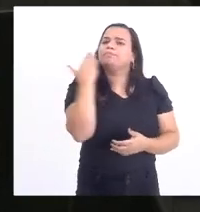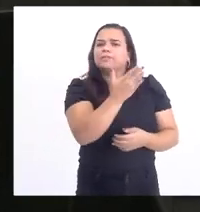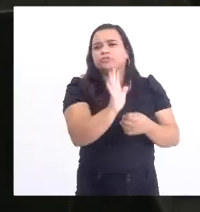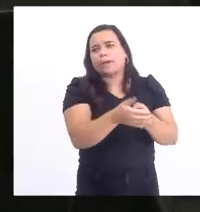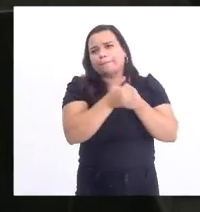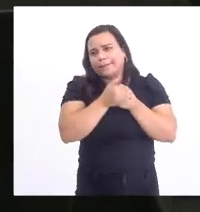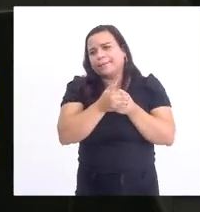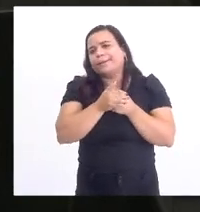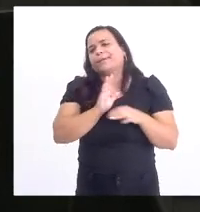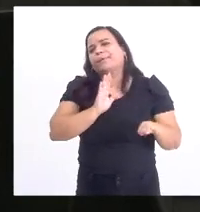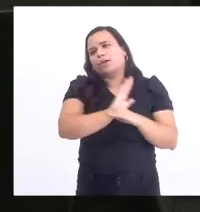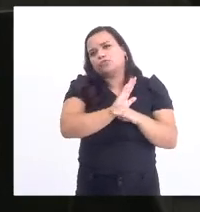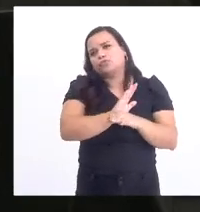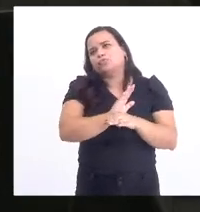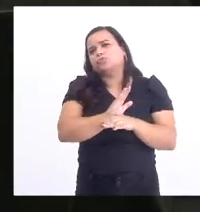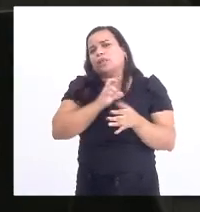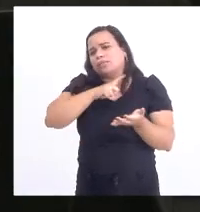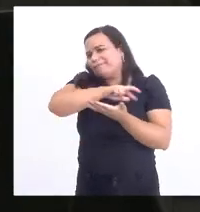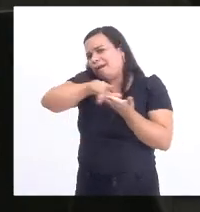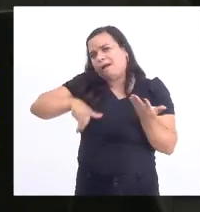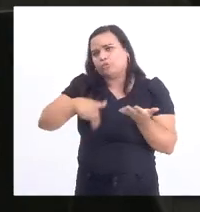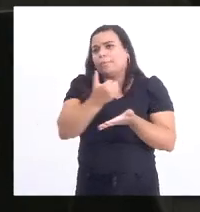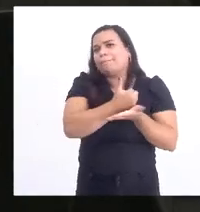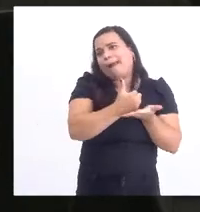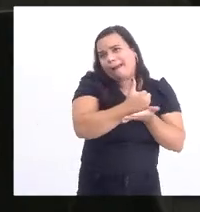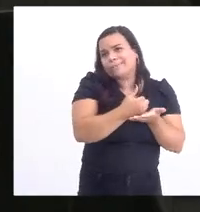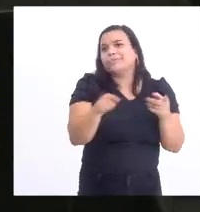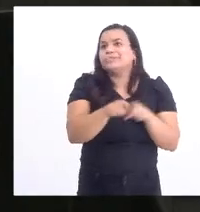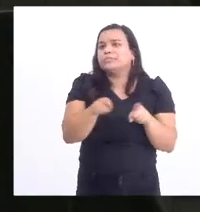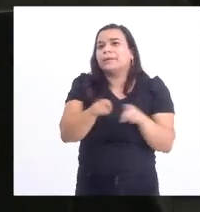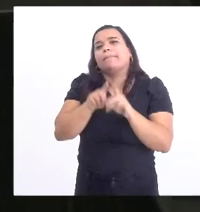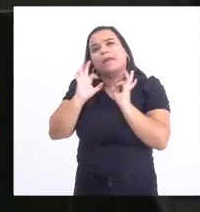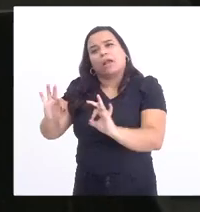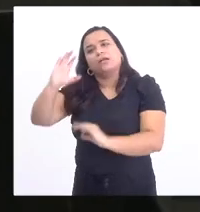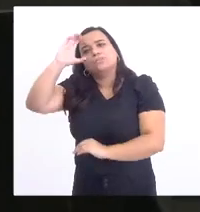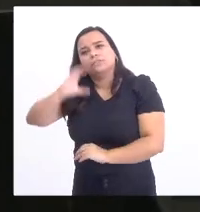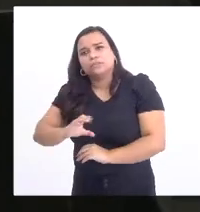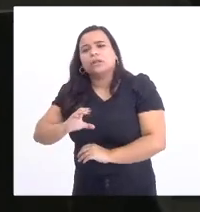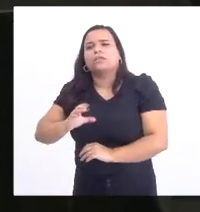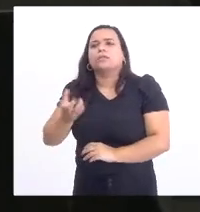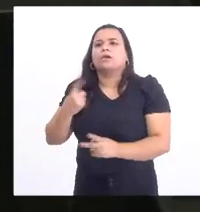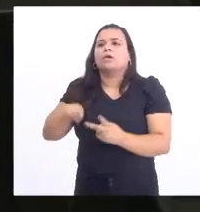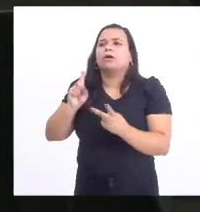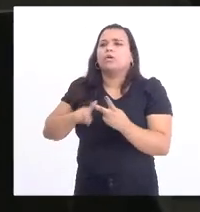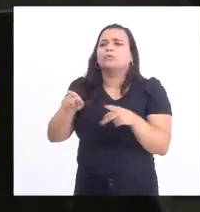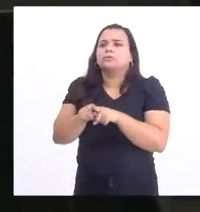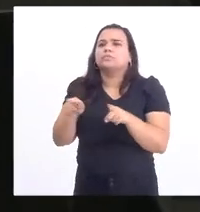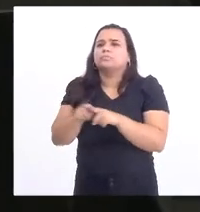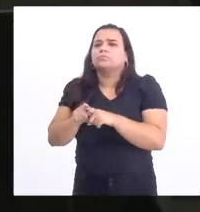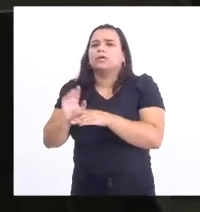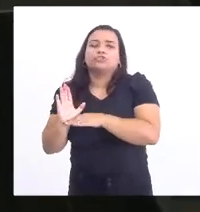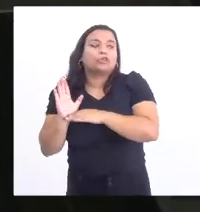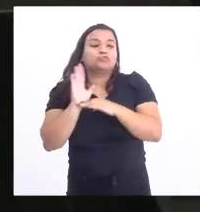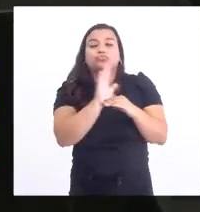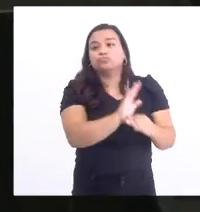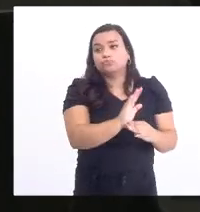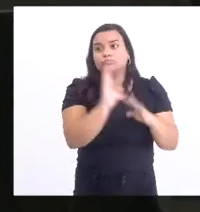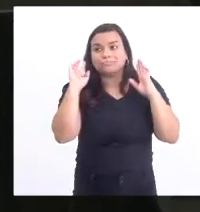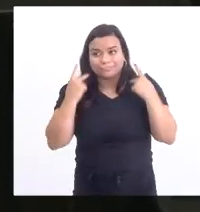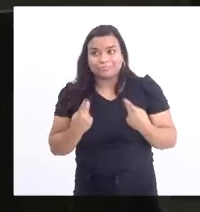Desde as mais básicas, como a garantia da cidadania aqui, a garantia desse asilo humanitário,